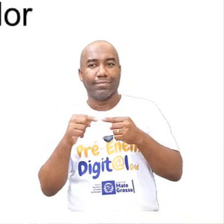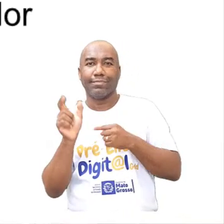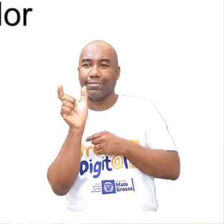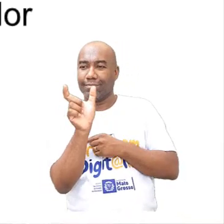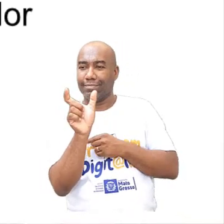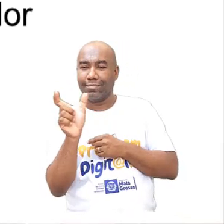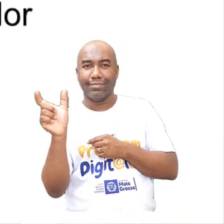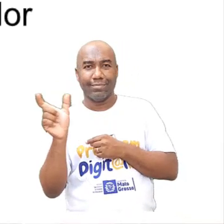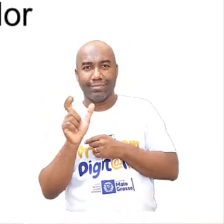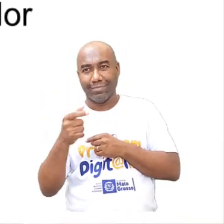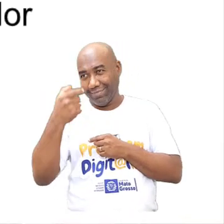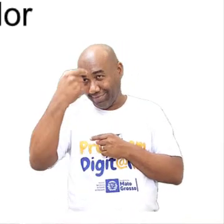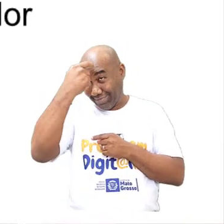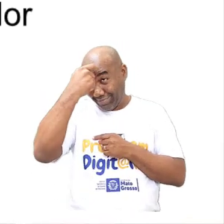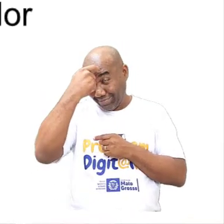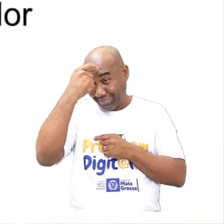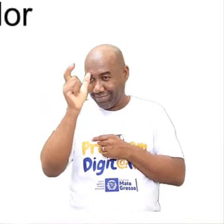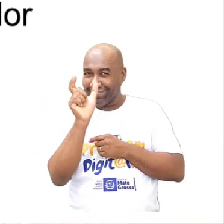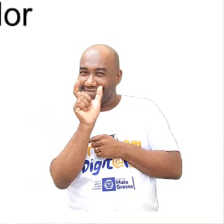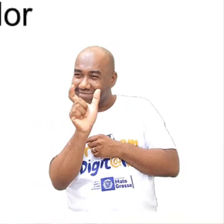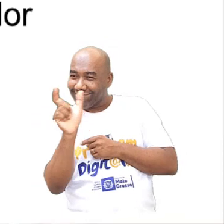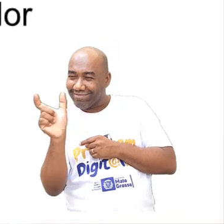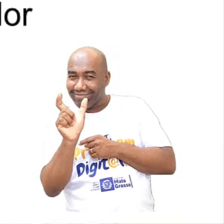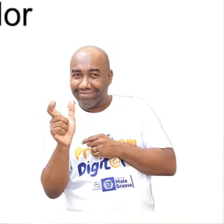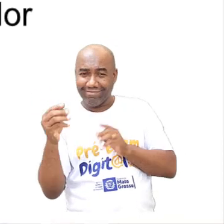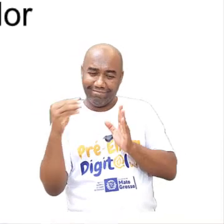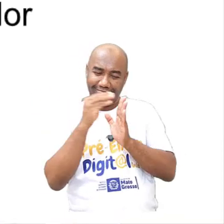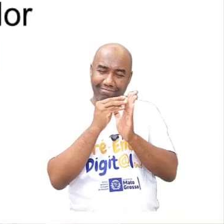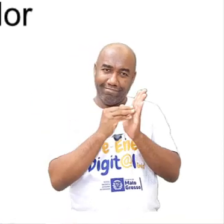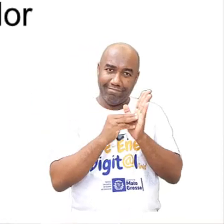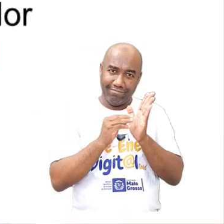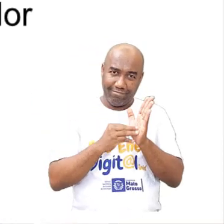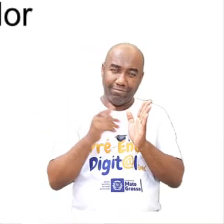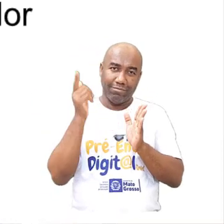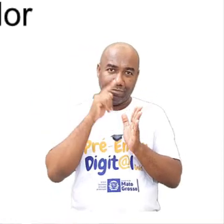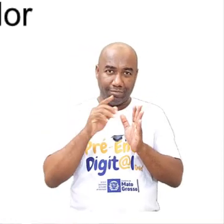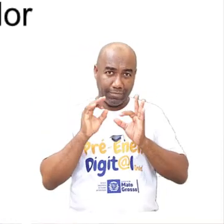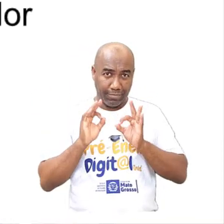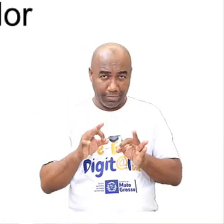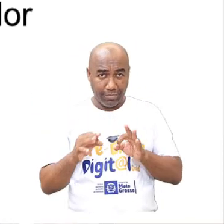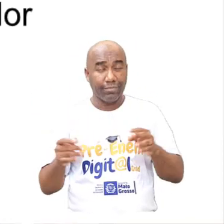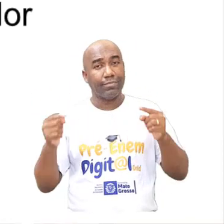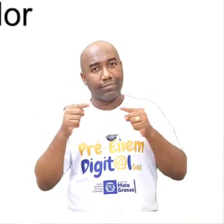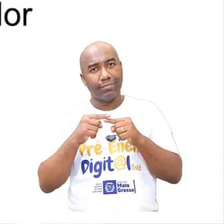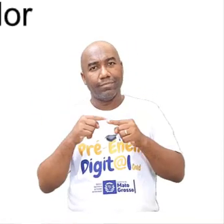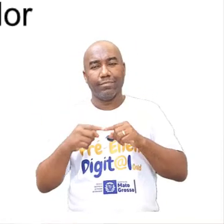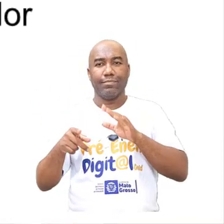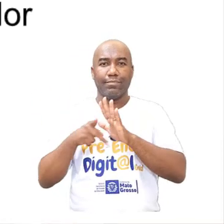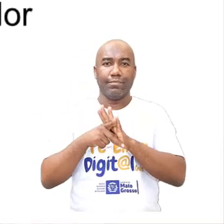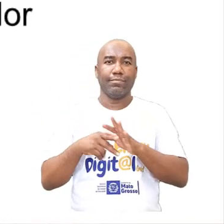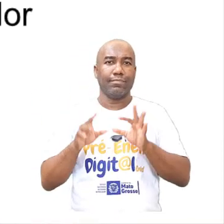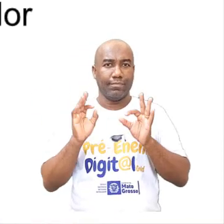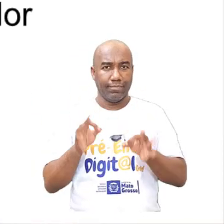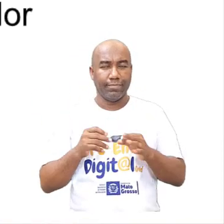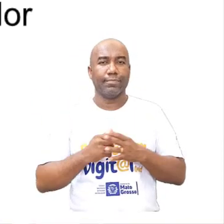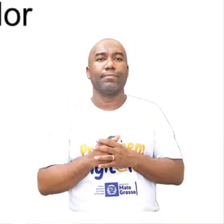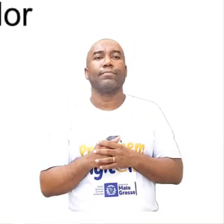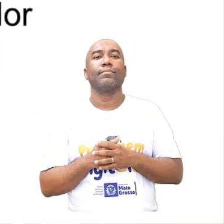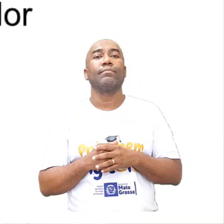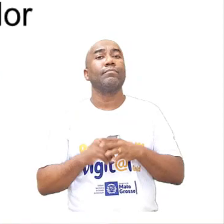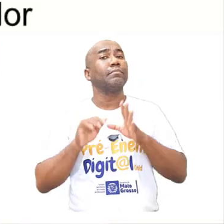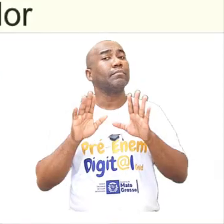palavrinha, conscientização, só poderia vir no efeito, jamais em outro lugar aqui da